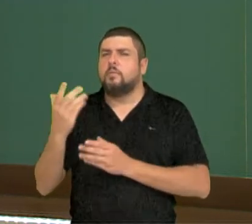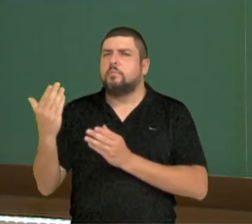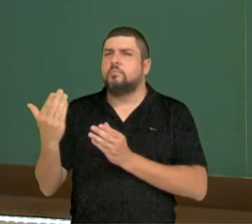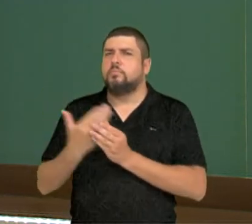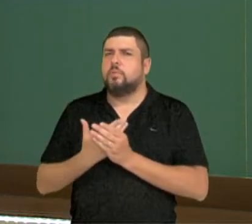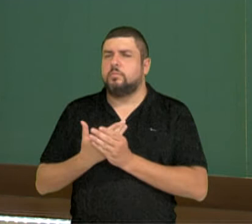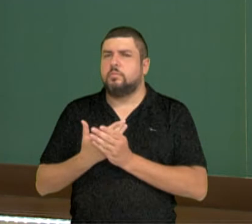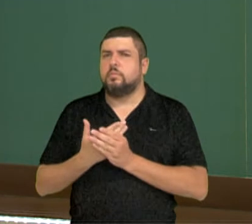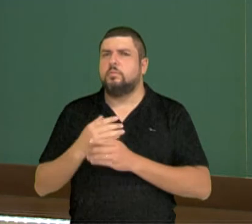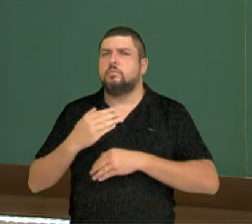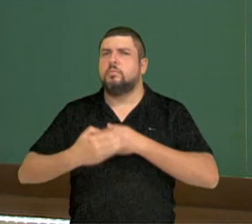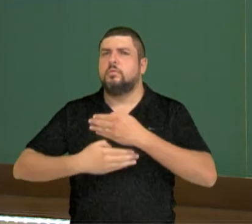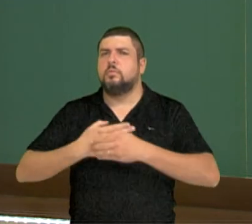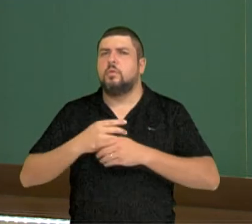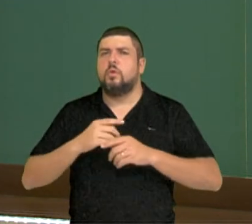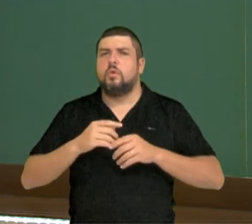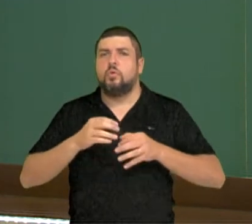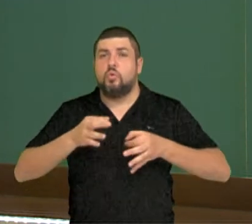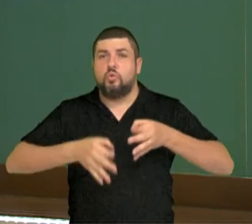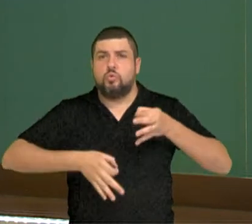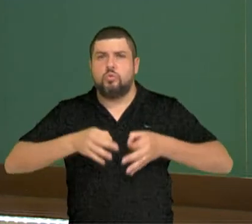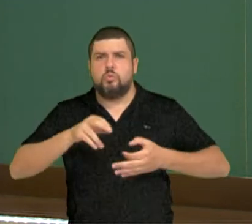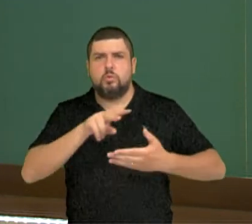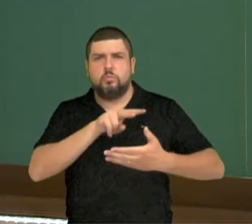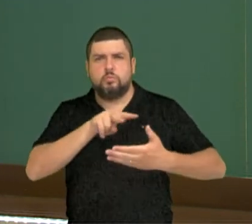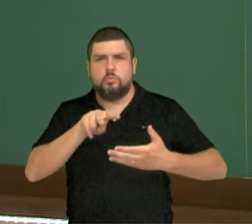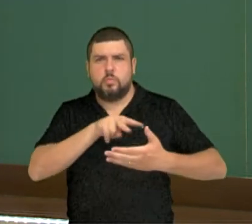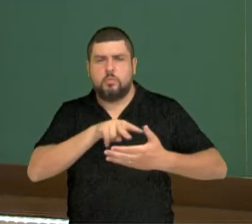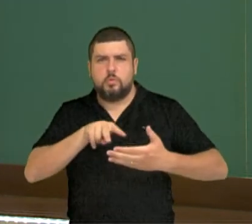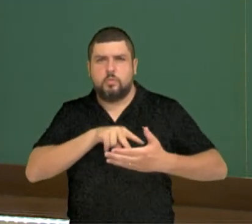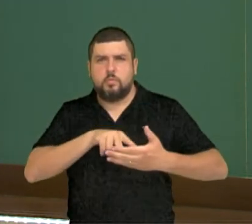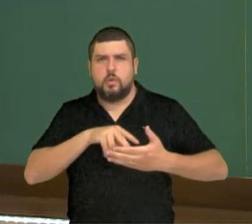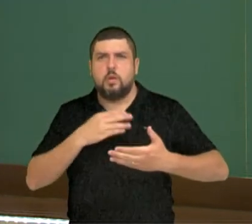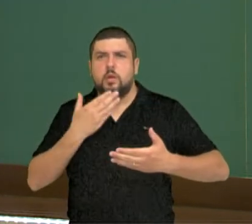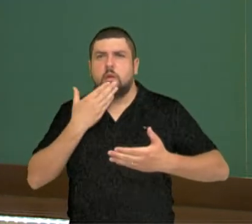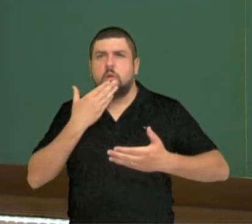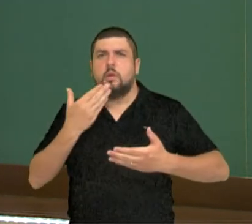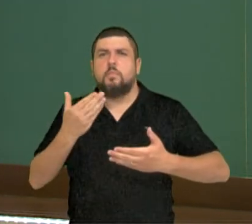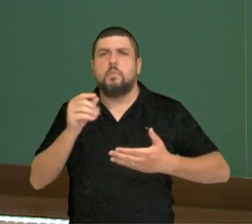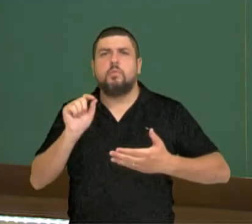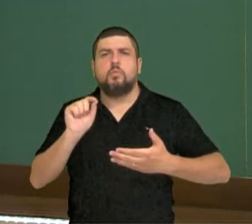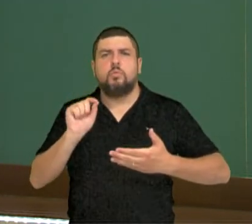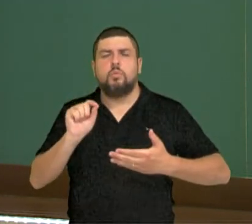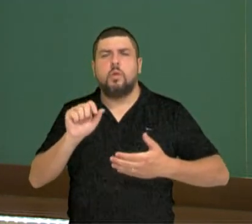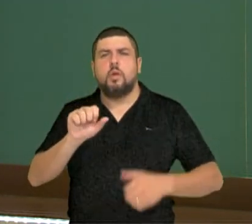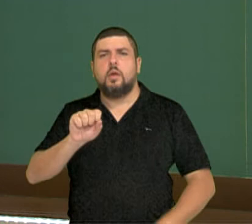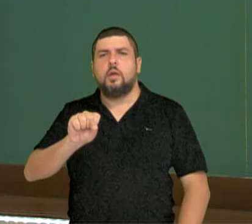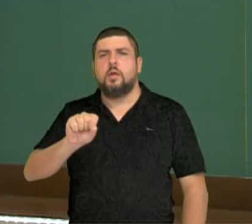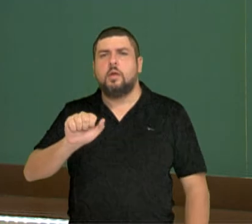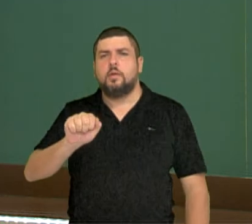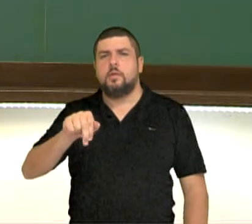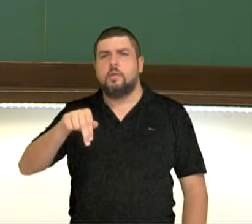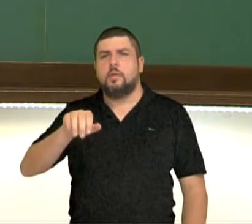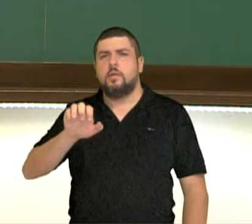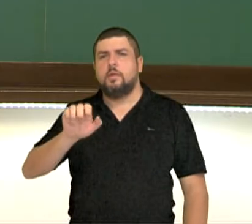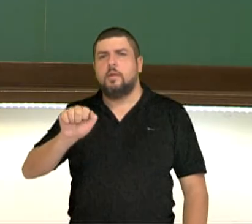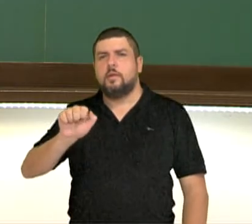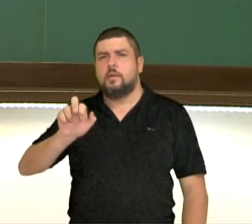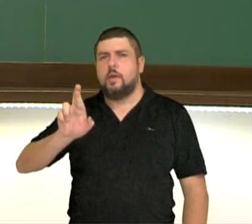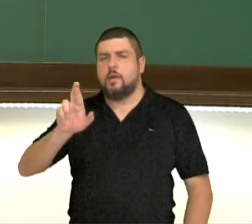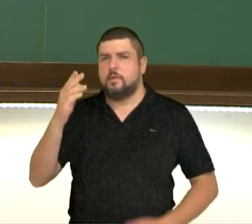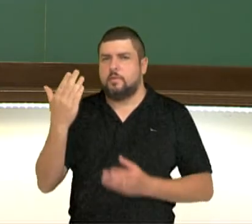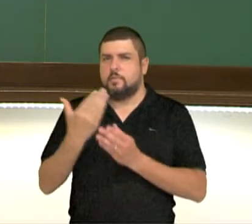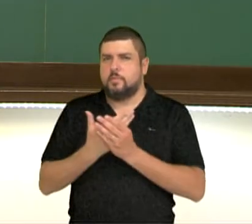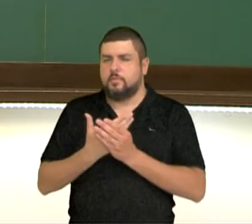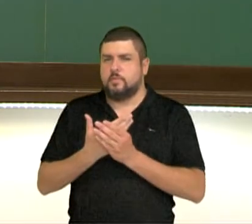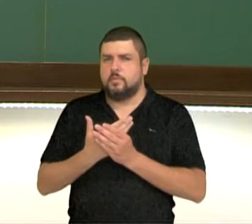por um juiz, normalmente o juiz pede para sanear o processo. Palavra bonita, né? Sanear o